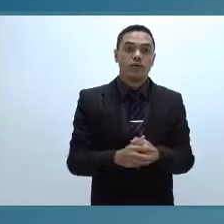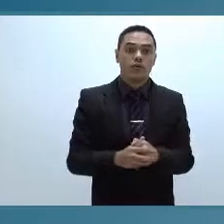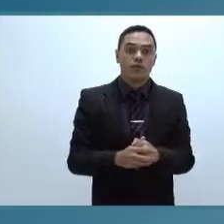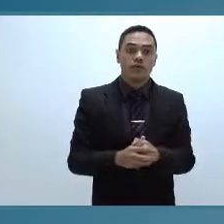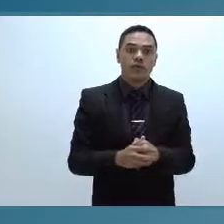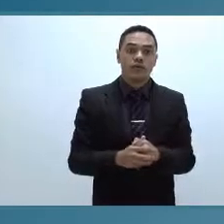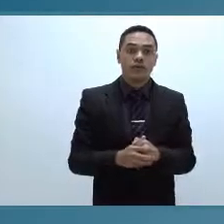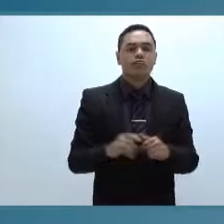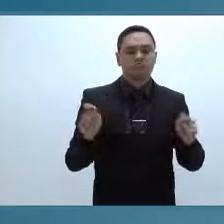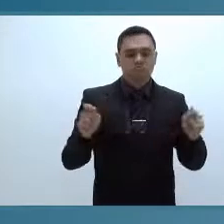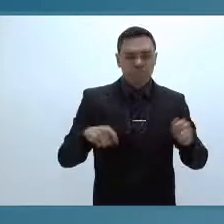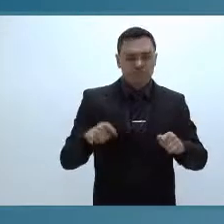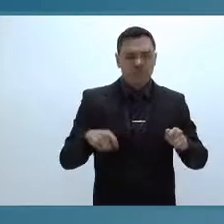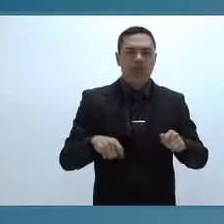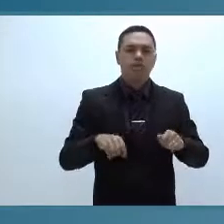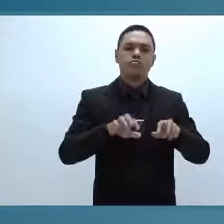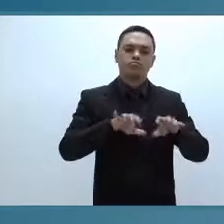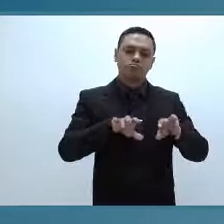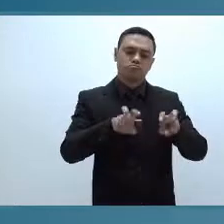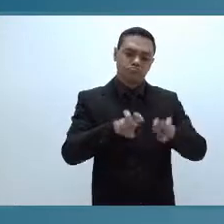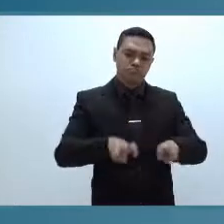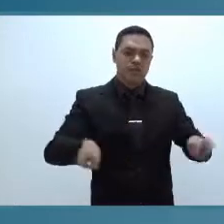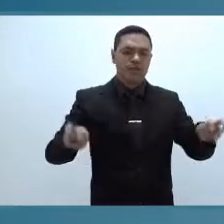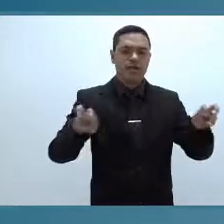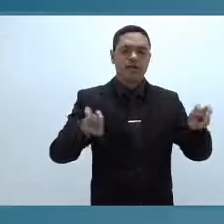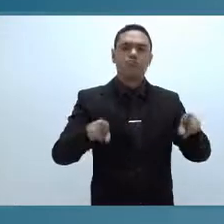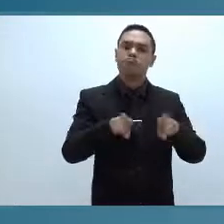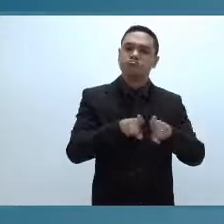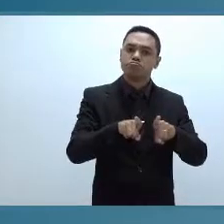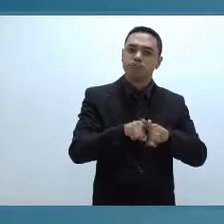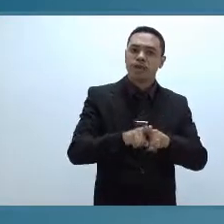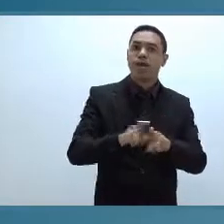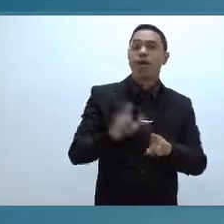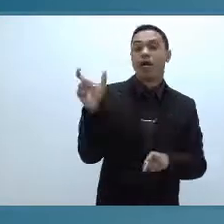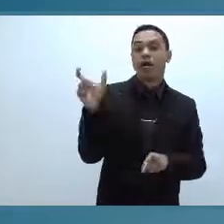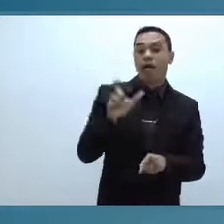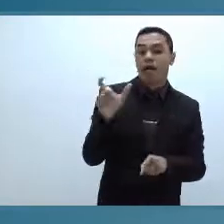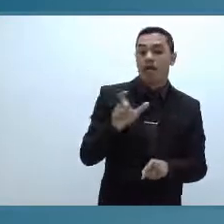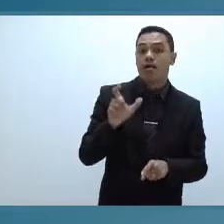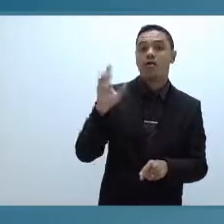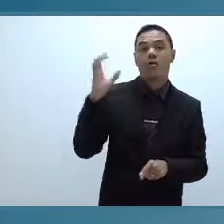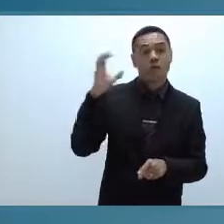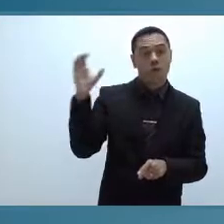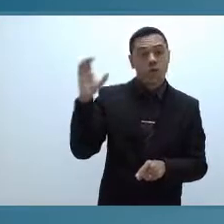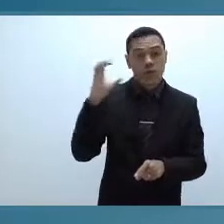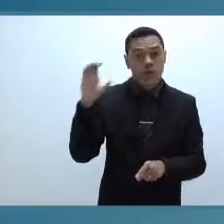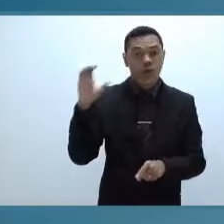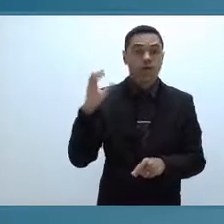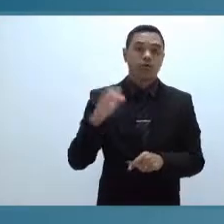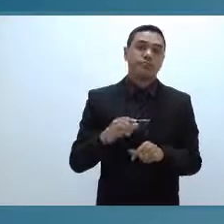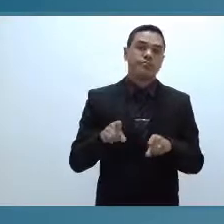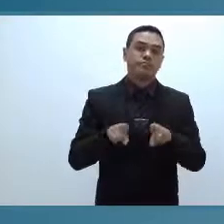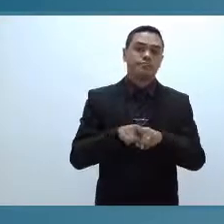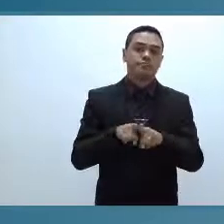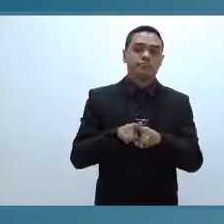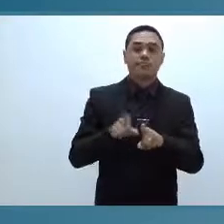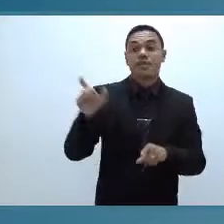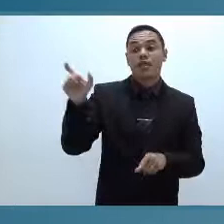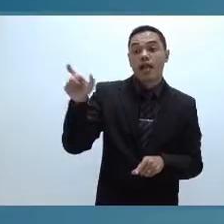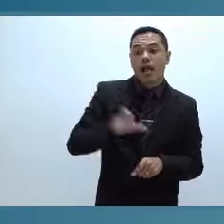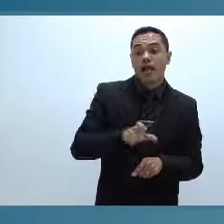disponível, ou cartão de crédito débito. Esta última opção